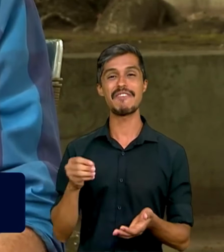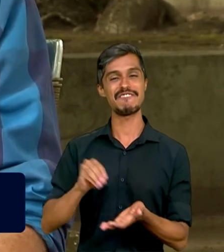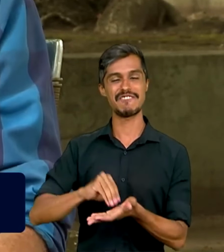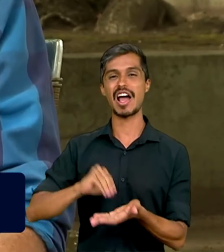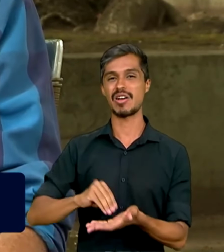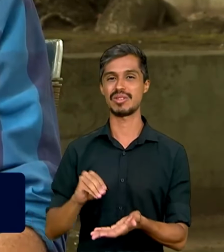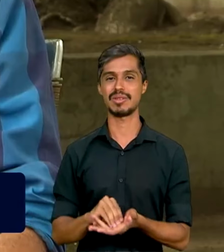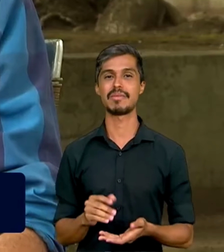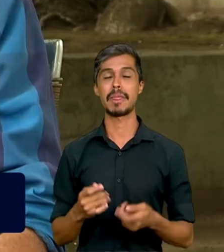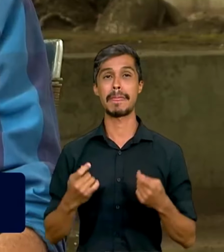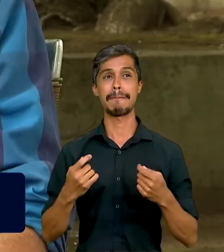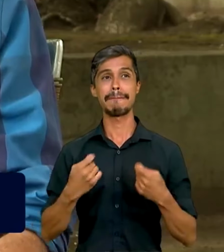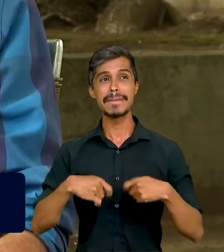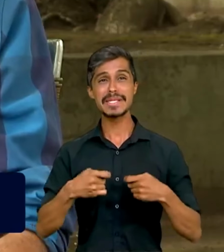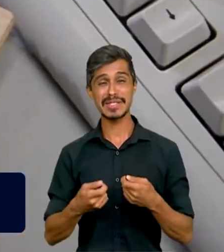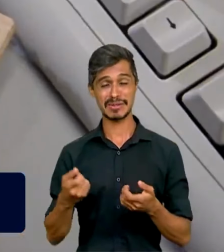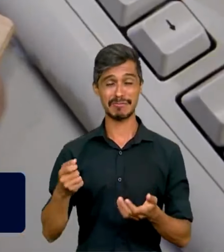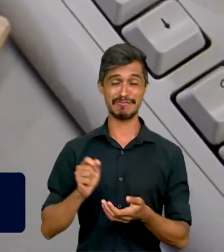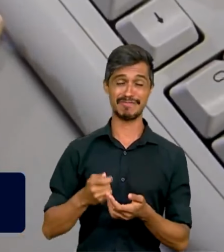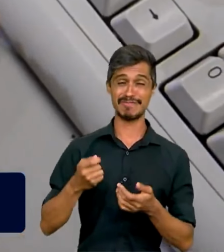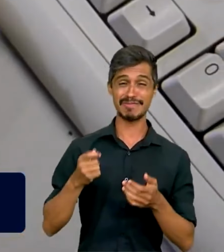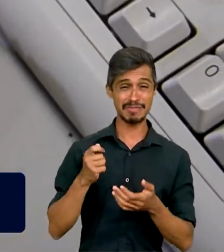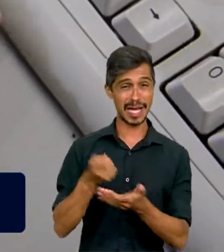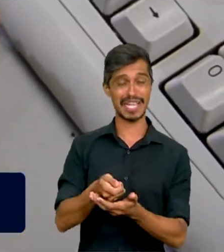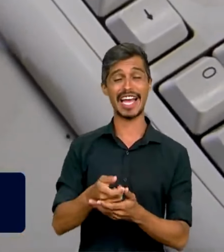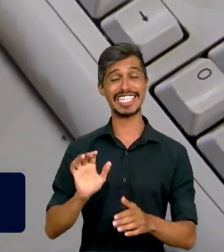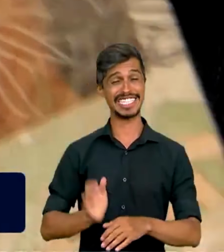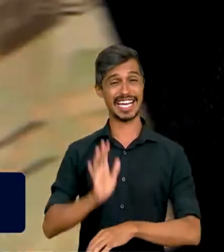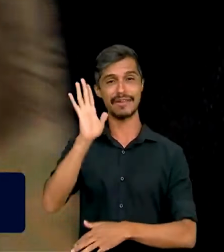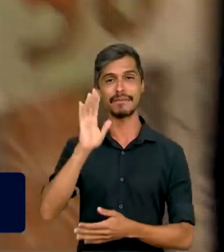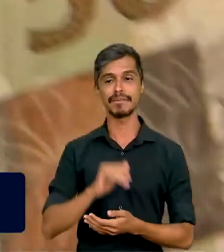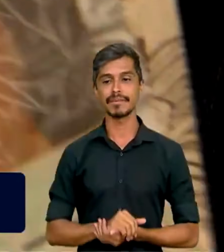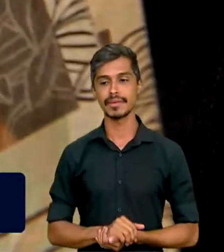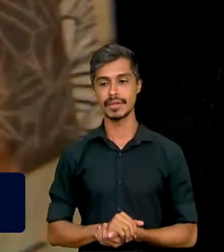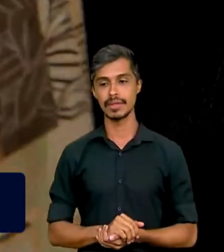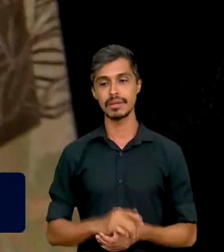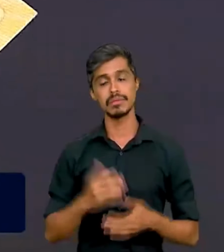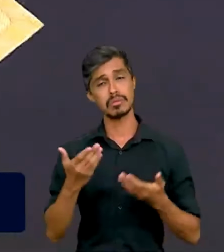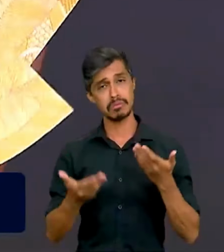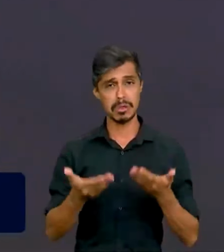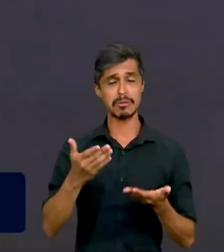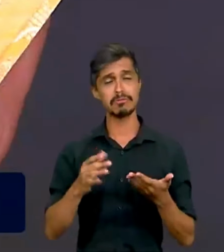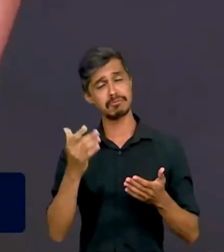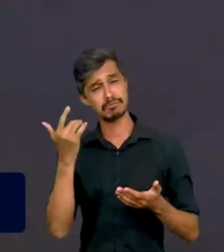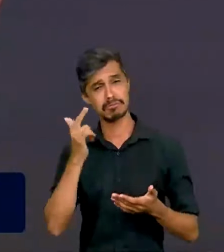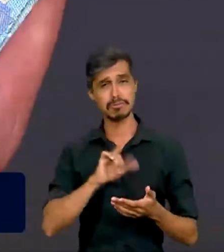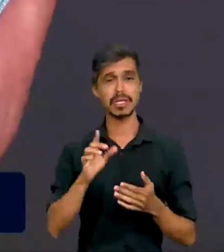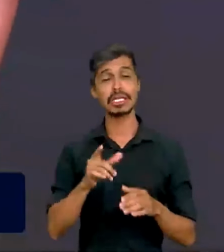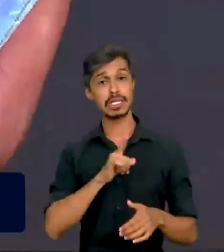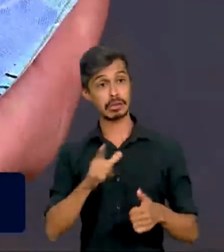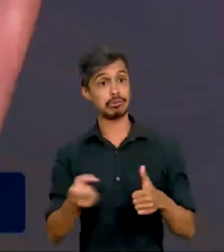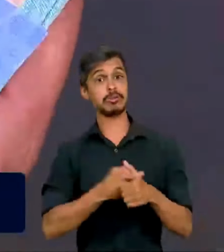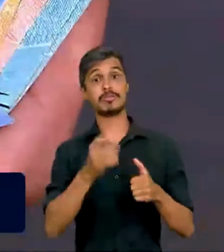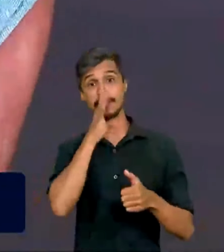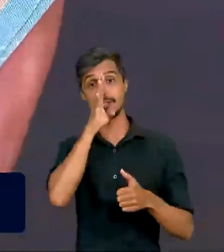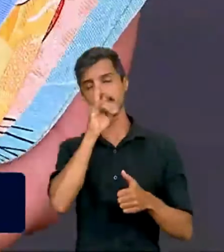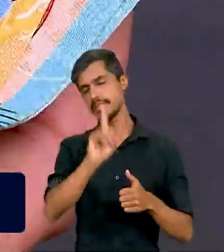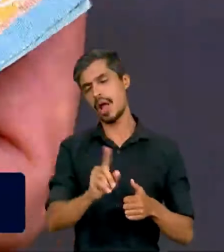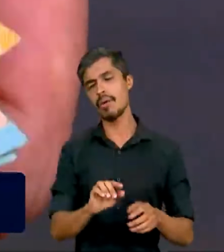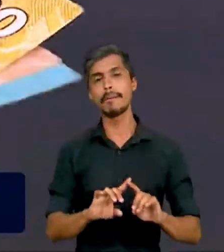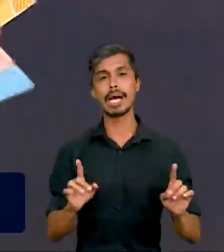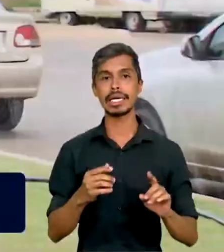saúde que está muito caro. Eu tenho um equilíbrio financeiro razoável, não tem endividamento não. Agora também